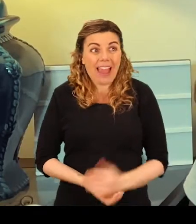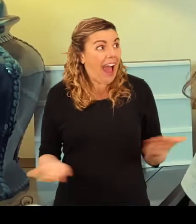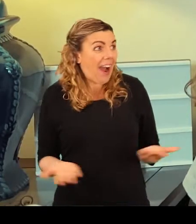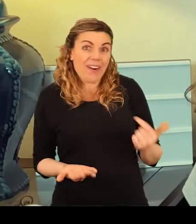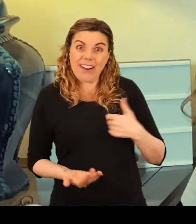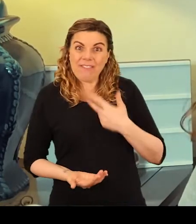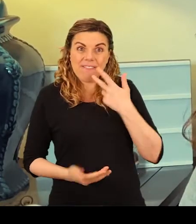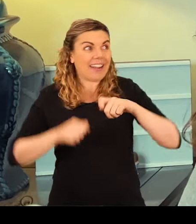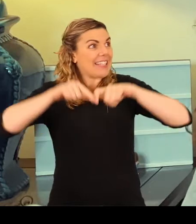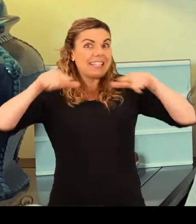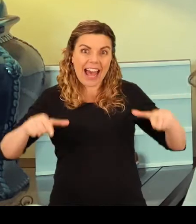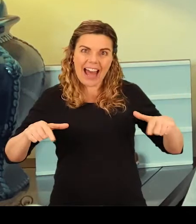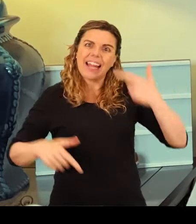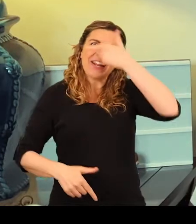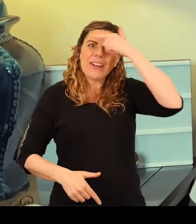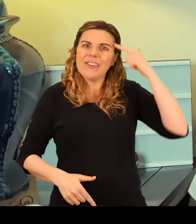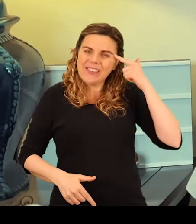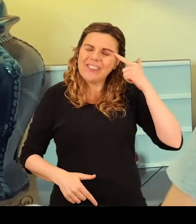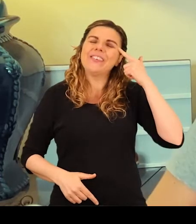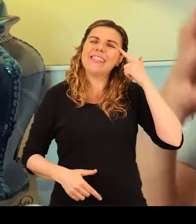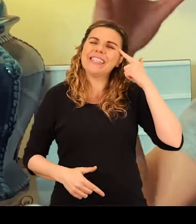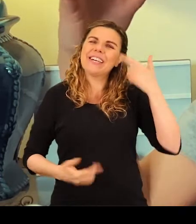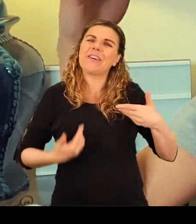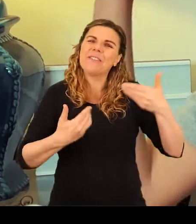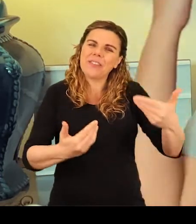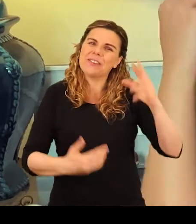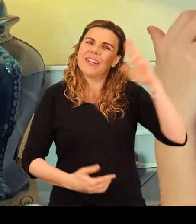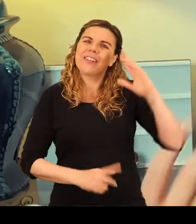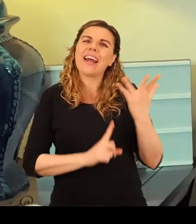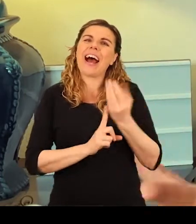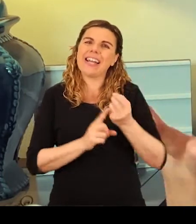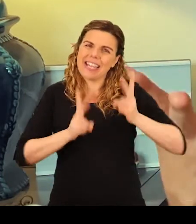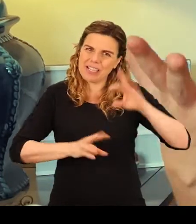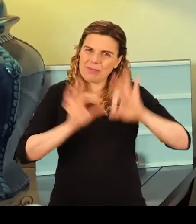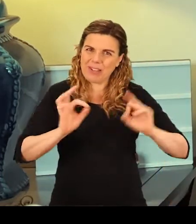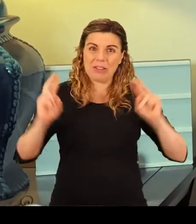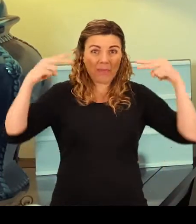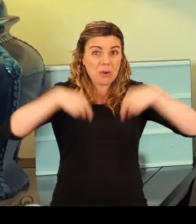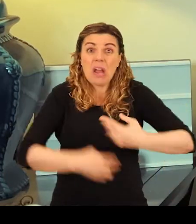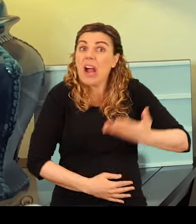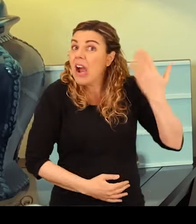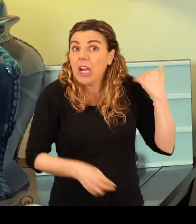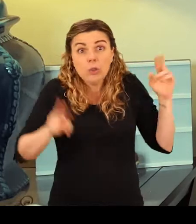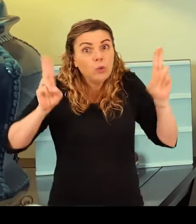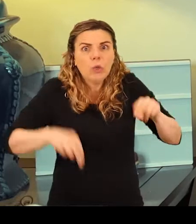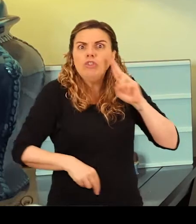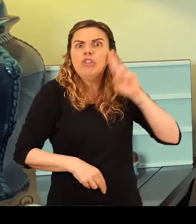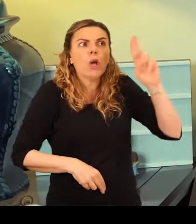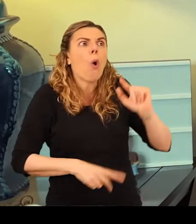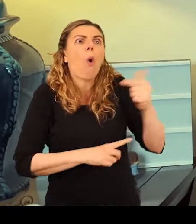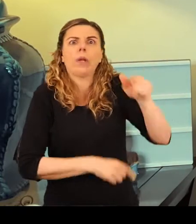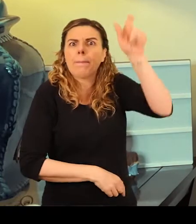Luísa Caspary me convidou pra ser a diretora de arte desse projeto, Mergulho. Raíssa Bittar. Eu nunca tinha feito direção